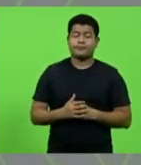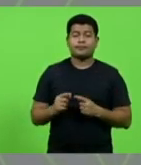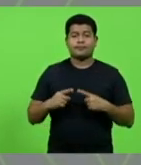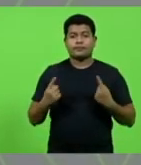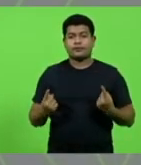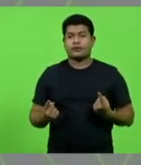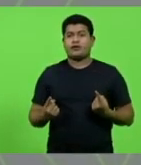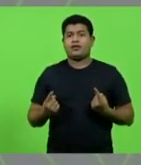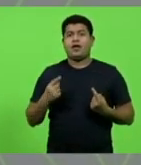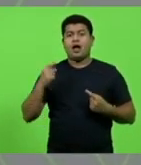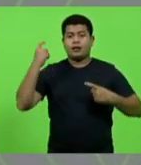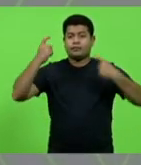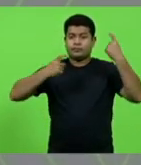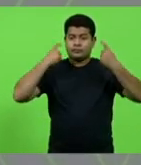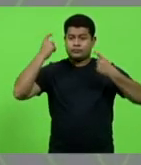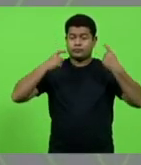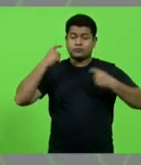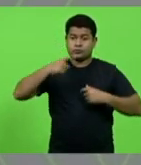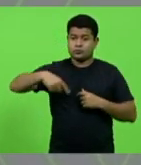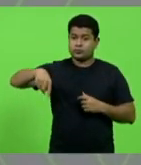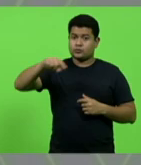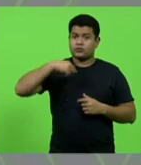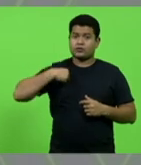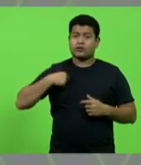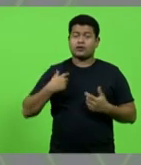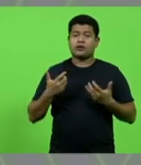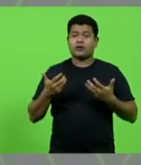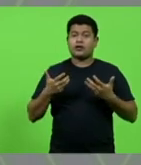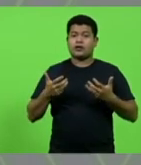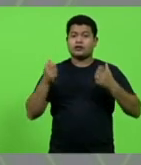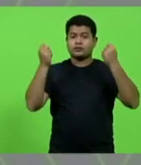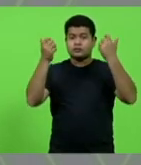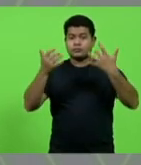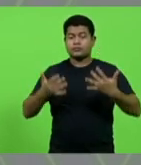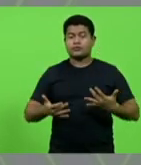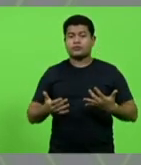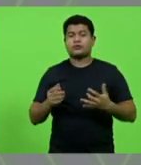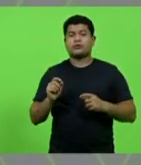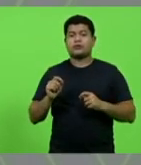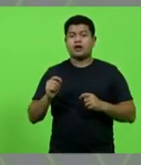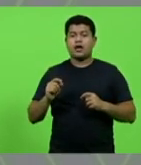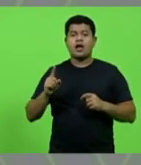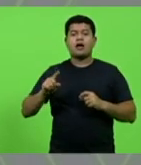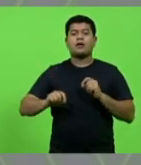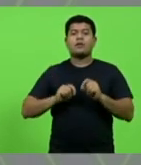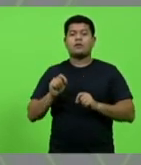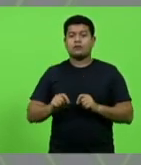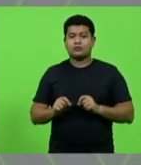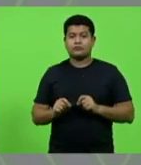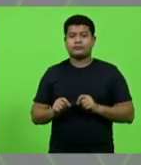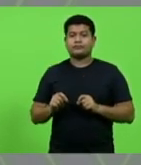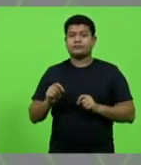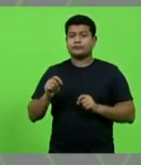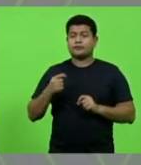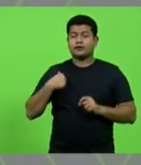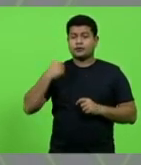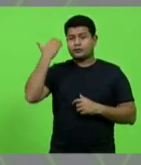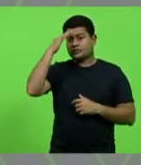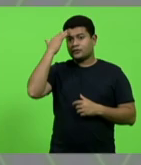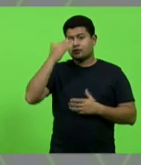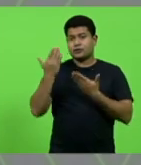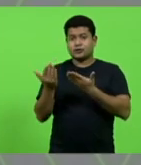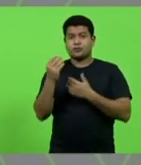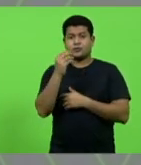Então, a preocupação que nós gostaríamos de trazer a debate, né, é com relação a esse entendimento do Supremo Tribunal